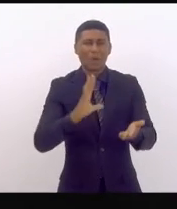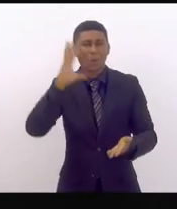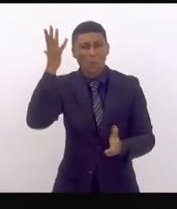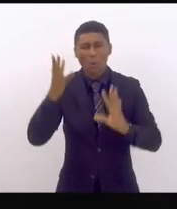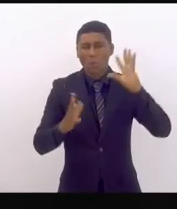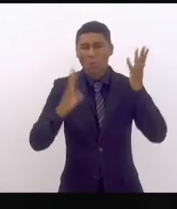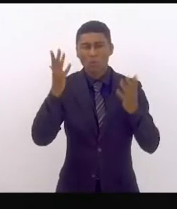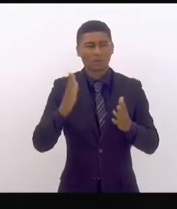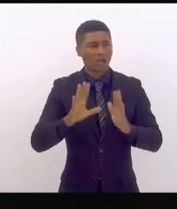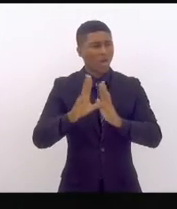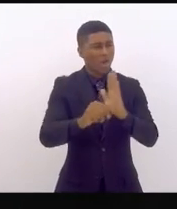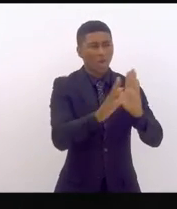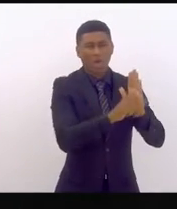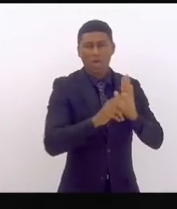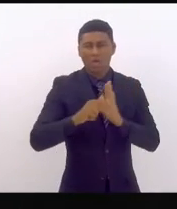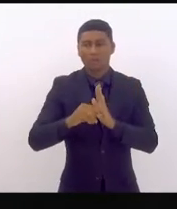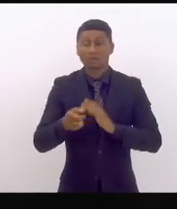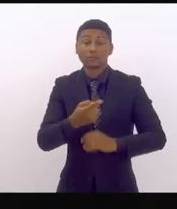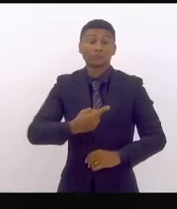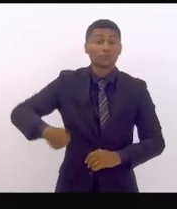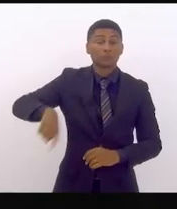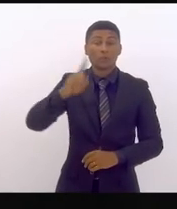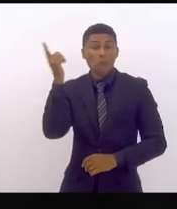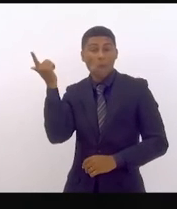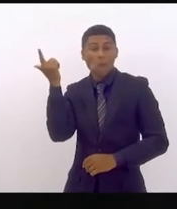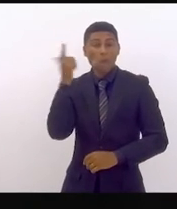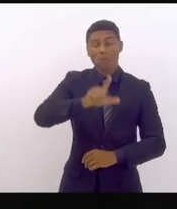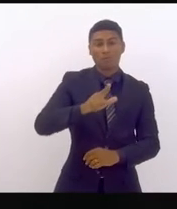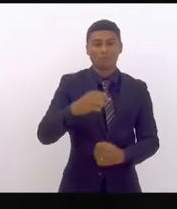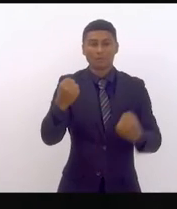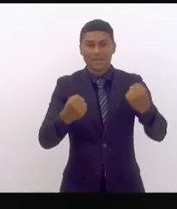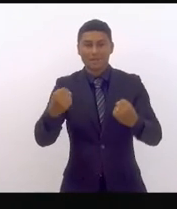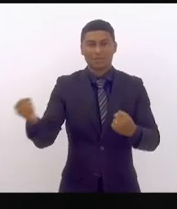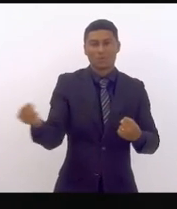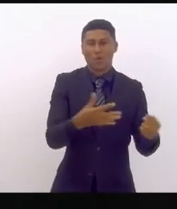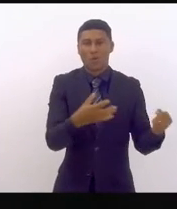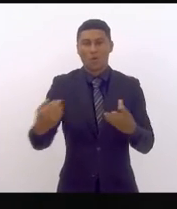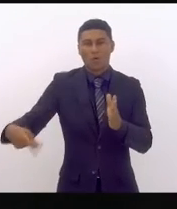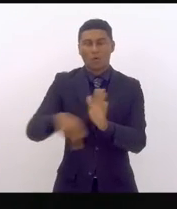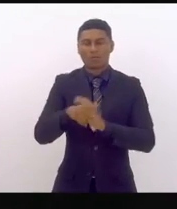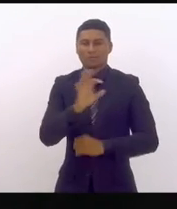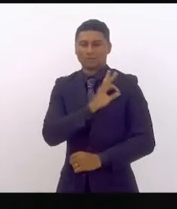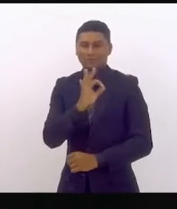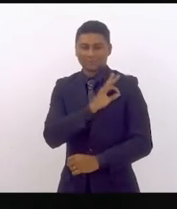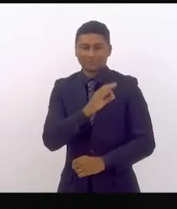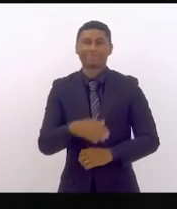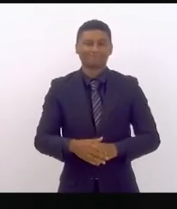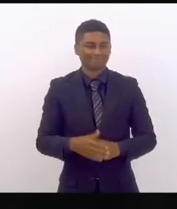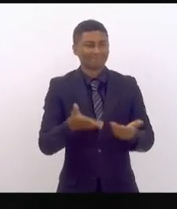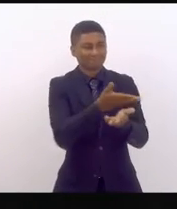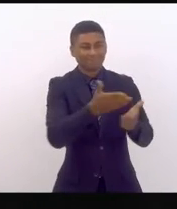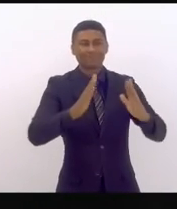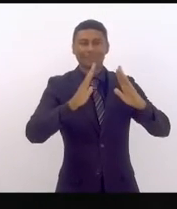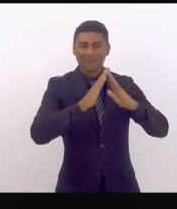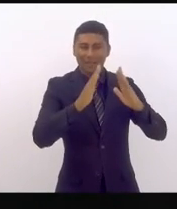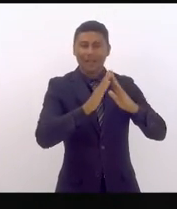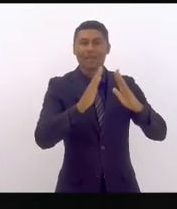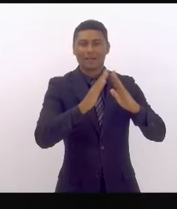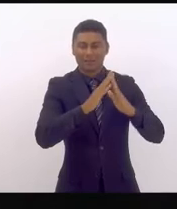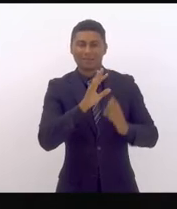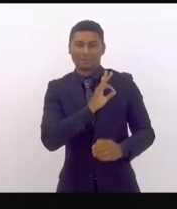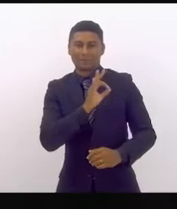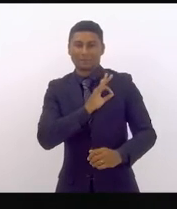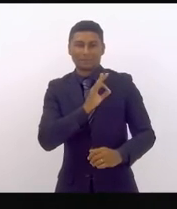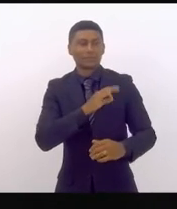a gente conseguiu renovar toda a frota da Baixada Fluminense e cada Batalhão ganhou aproximadamente 10